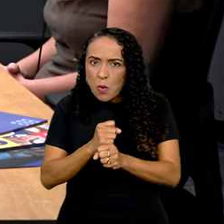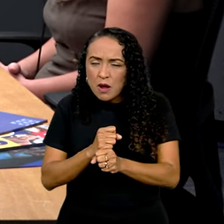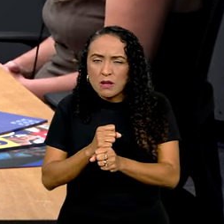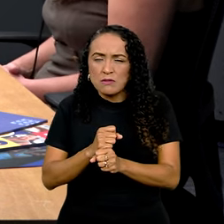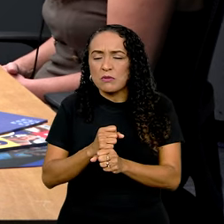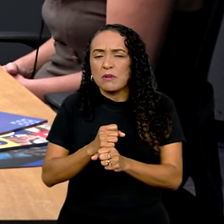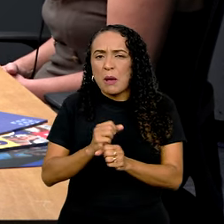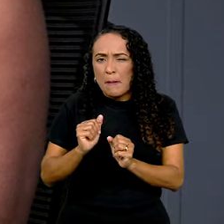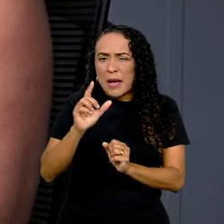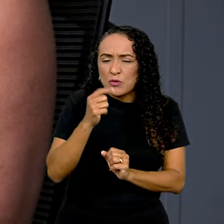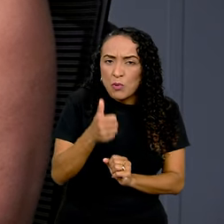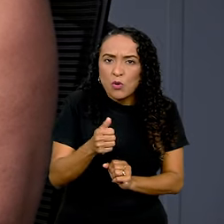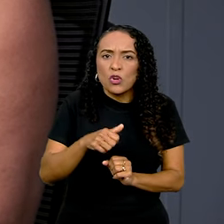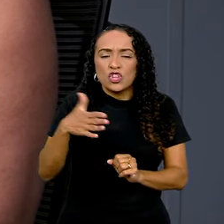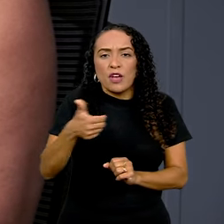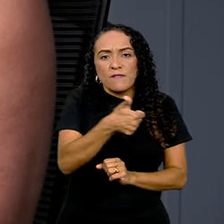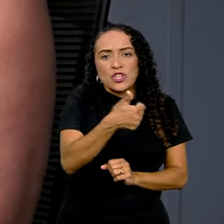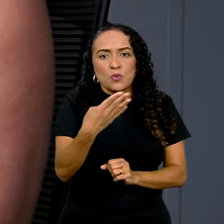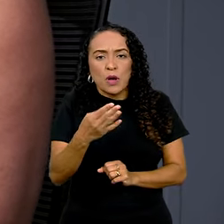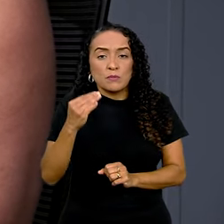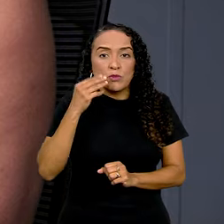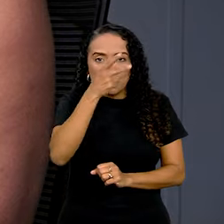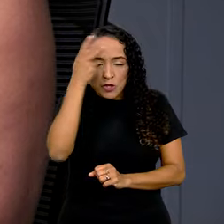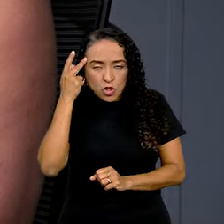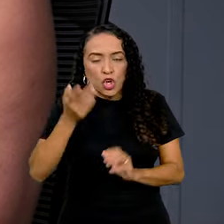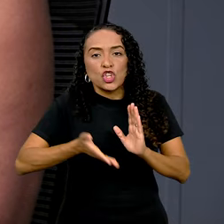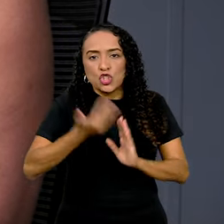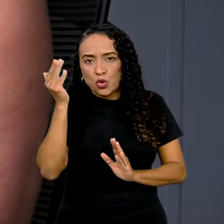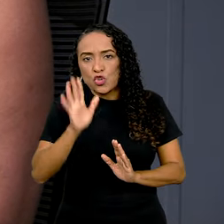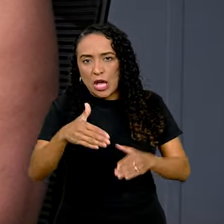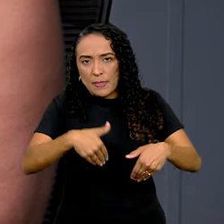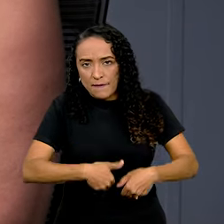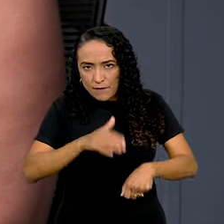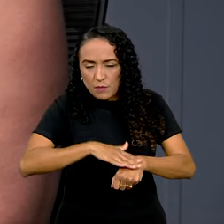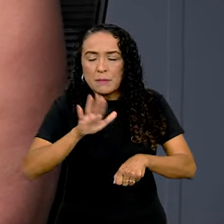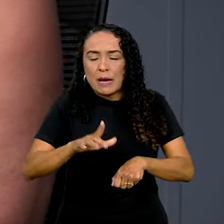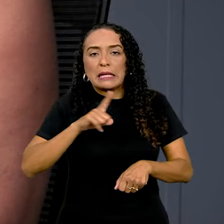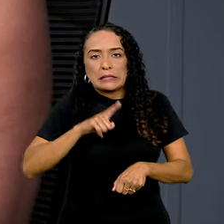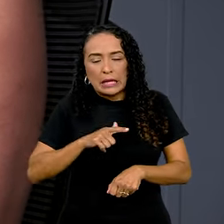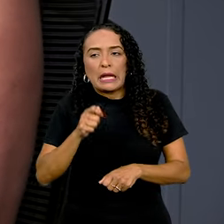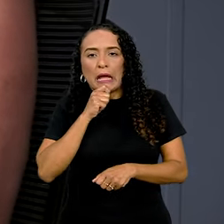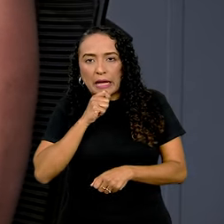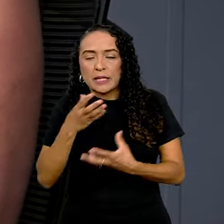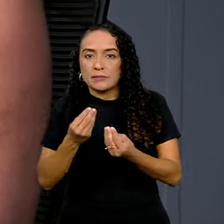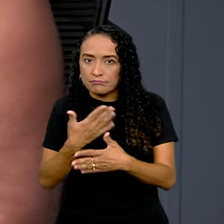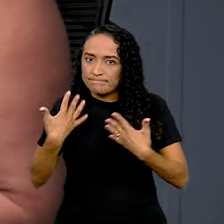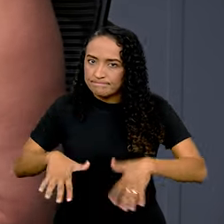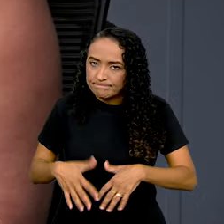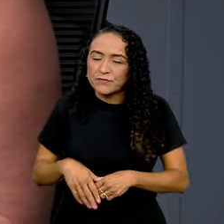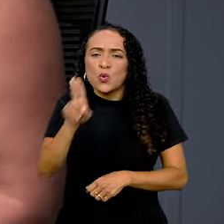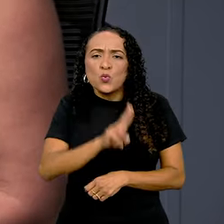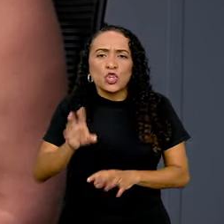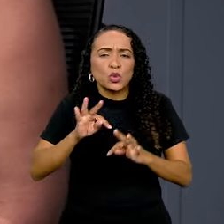mais de um ano nós retiramos mais de 24 milhões de pessoas da fome mas ainda temos 8,7 milhões de pessoas Então é